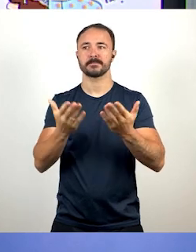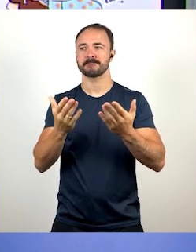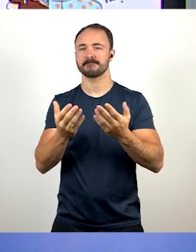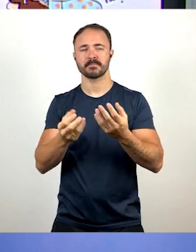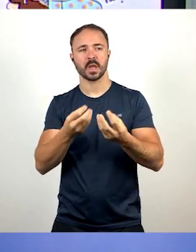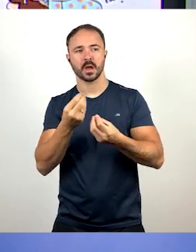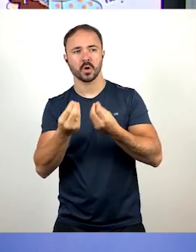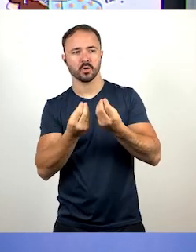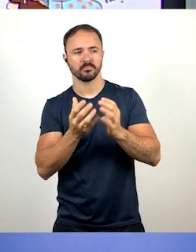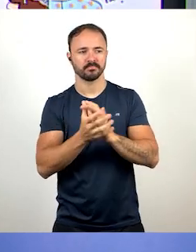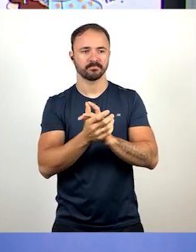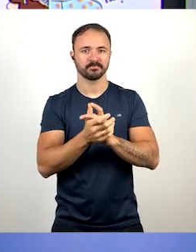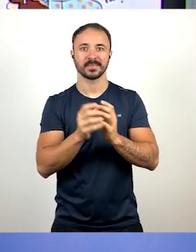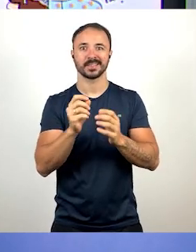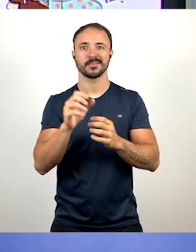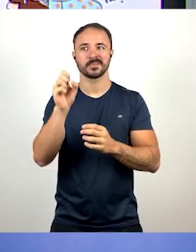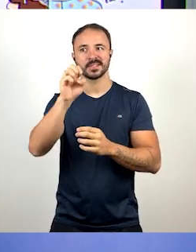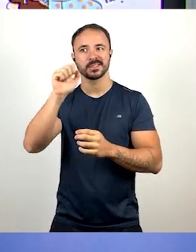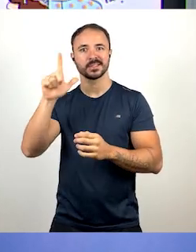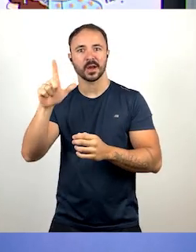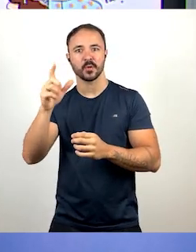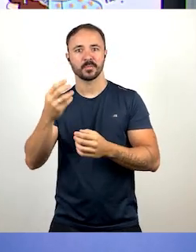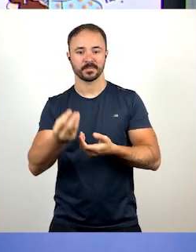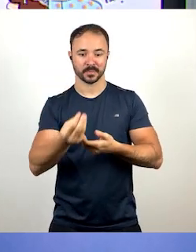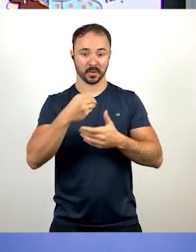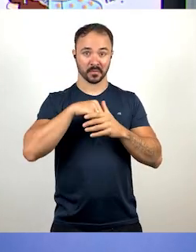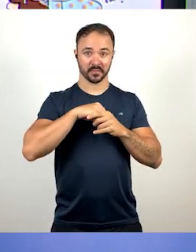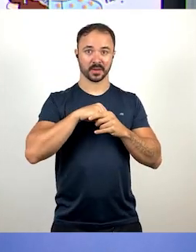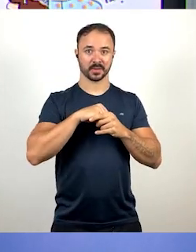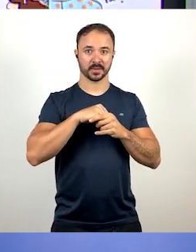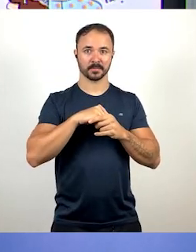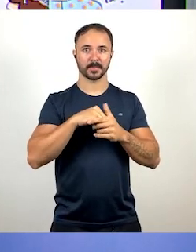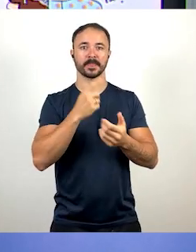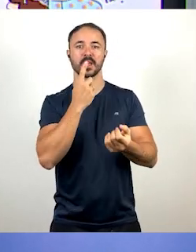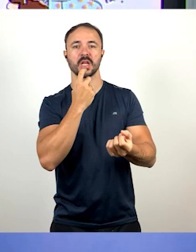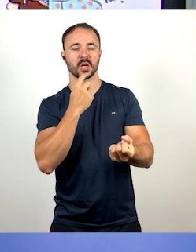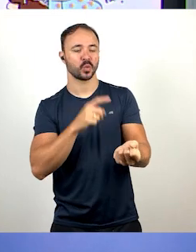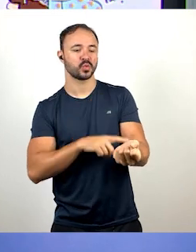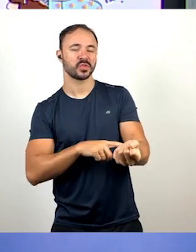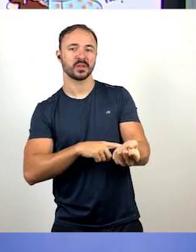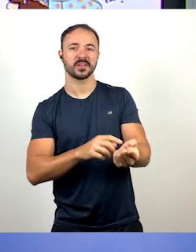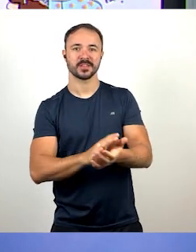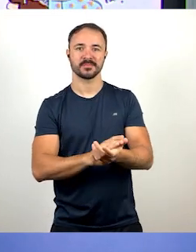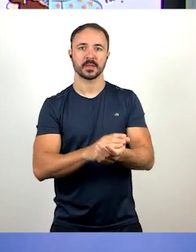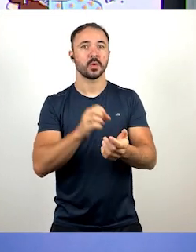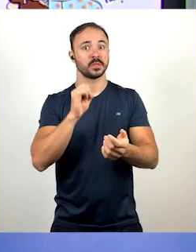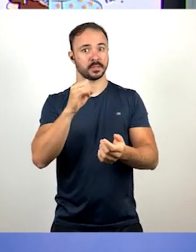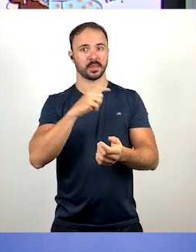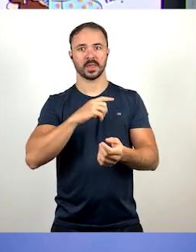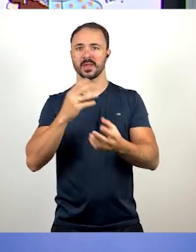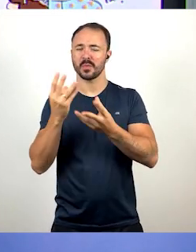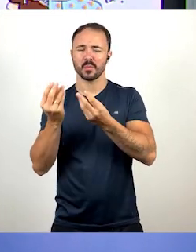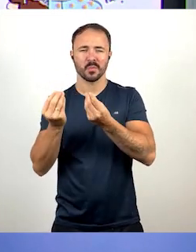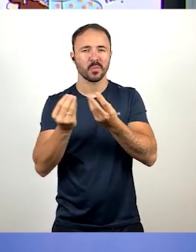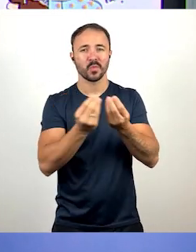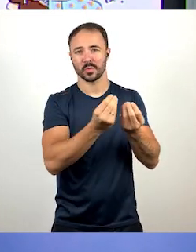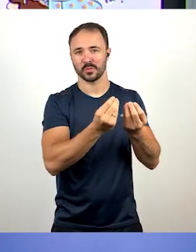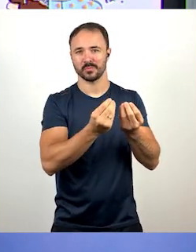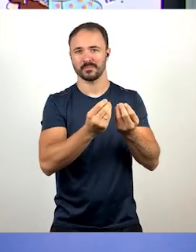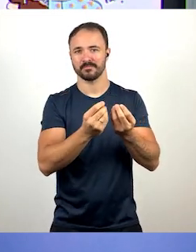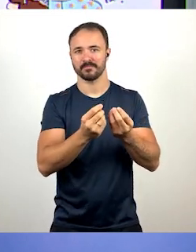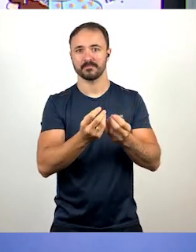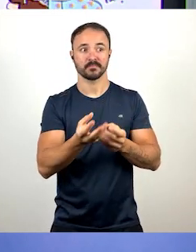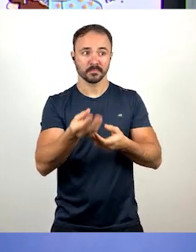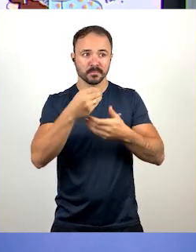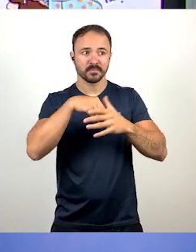vão para a nossa circulação sanguínea, se eles estiverem em excesso e passarem pelos rins,